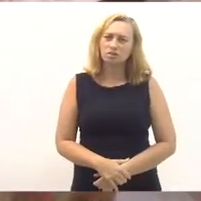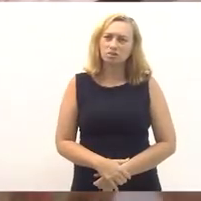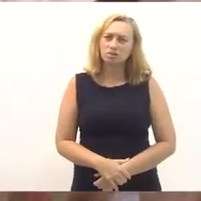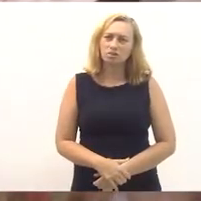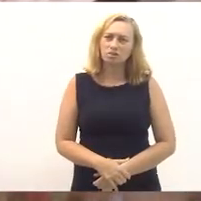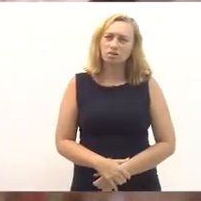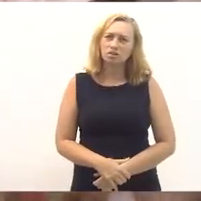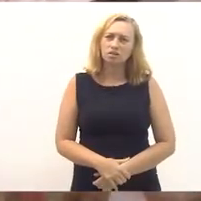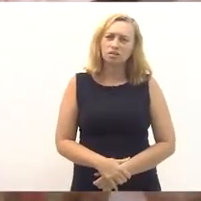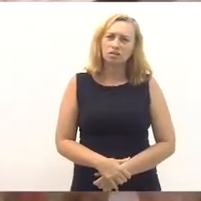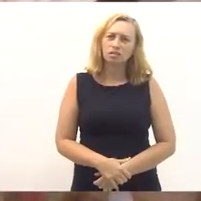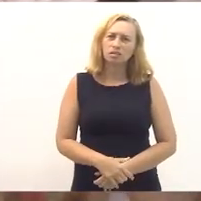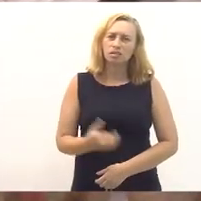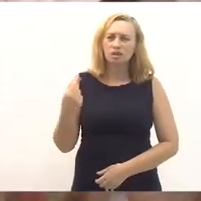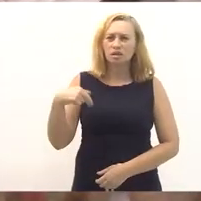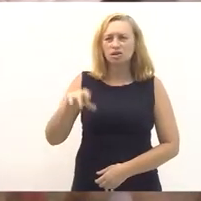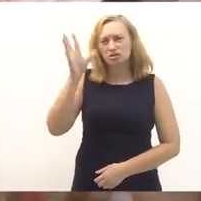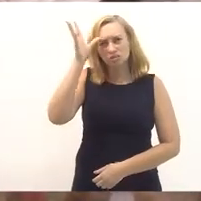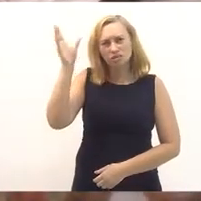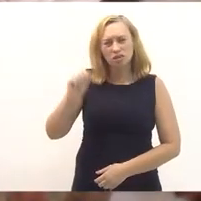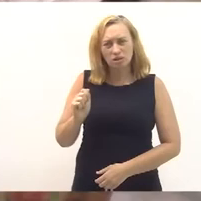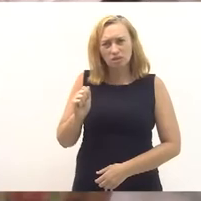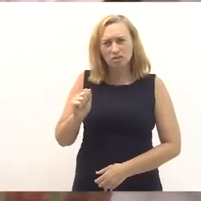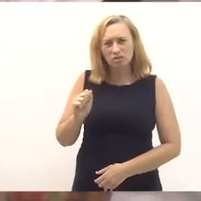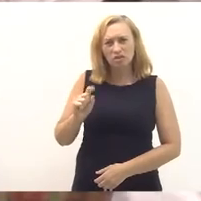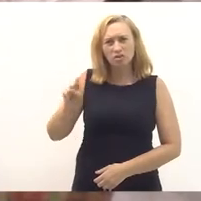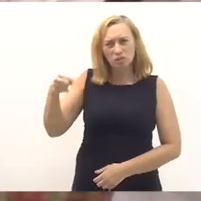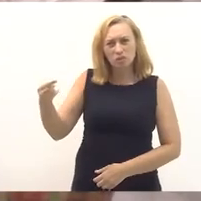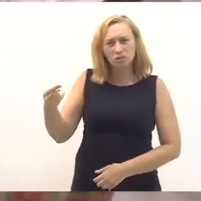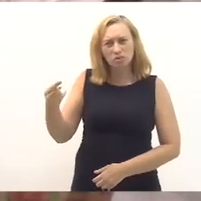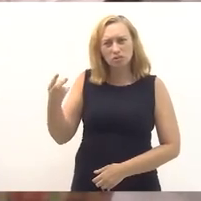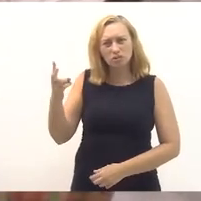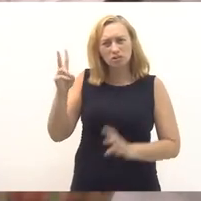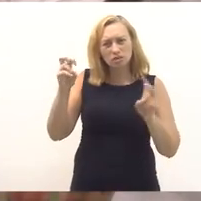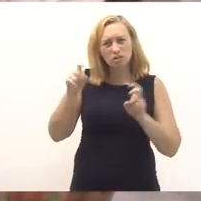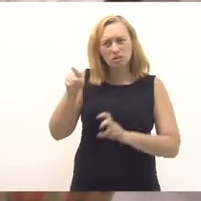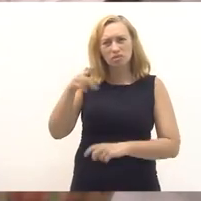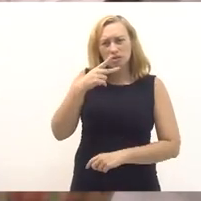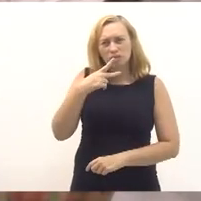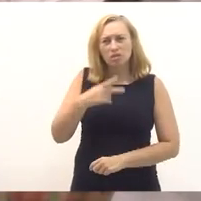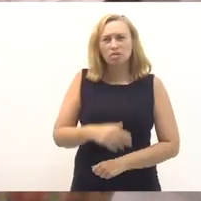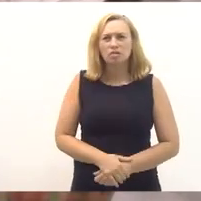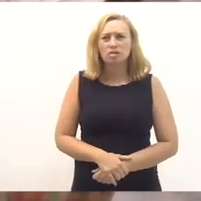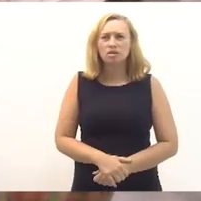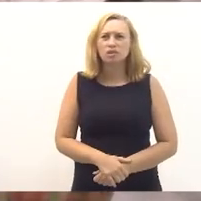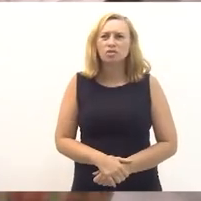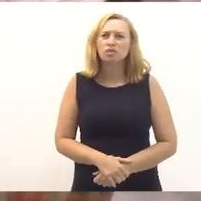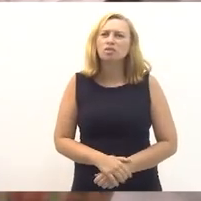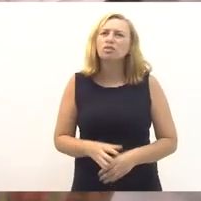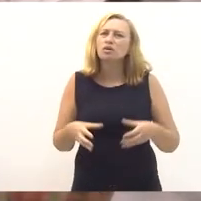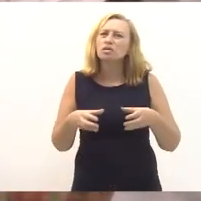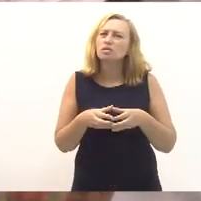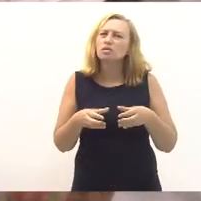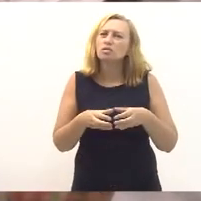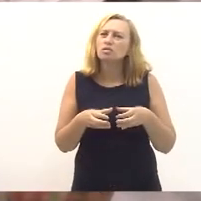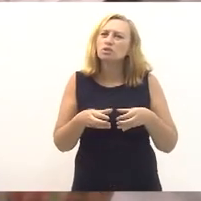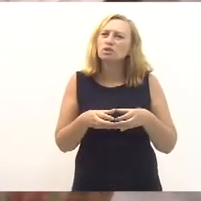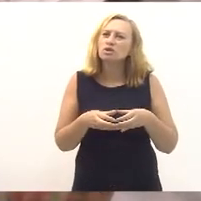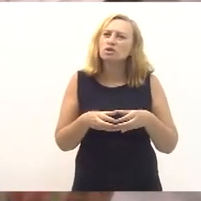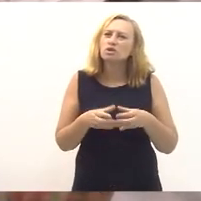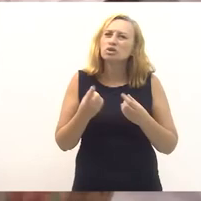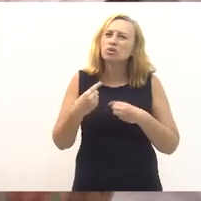a questão das religiões afro por uns vários temos que você tratou eu presido aqui a comissão permanente